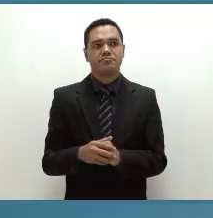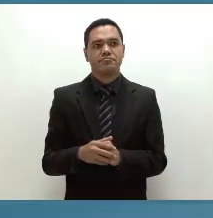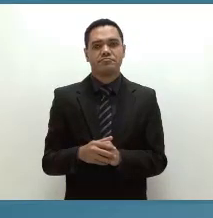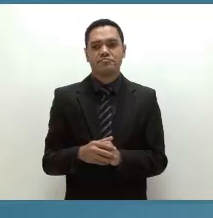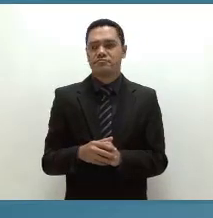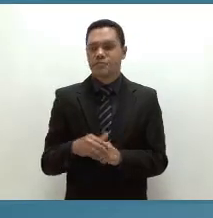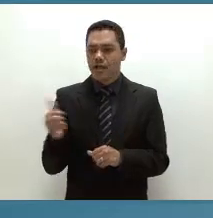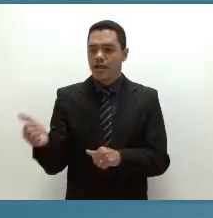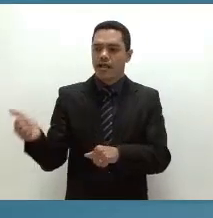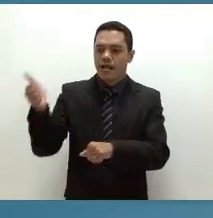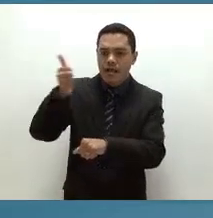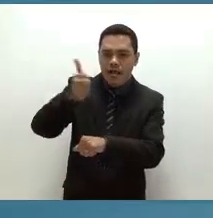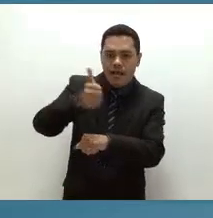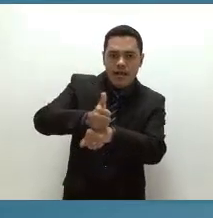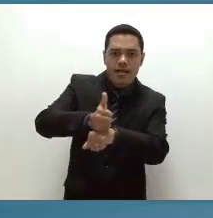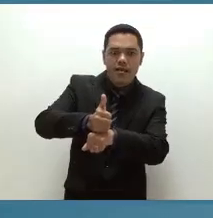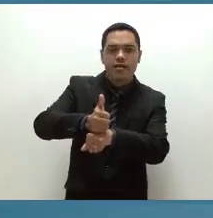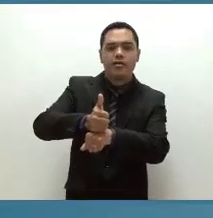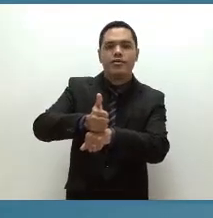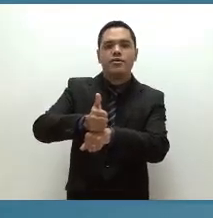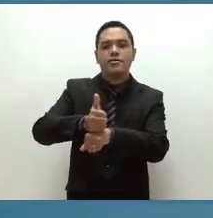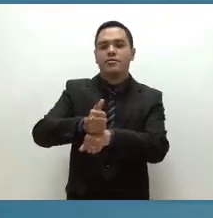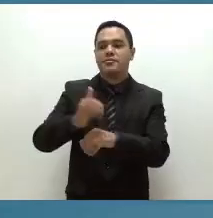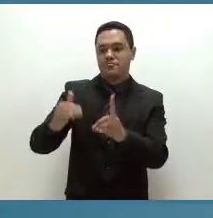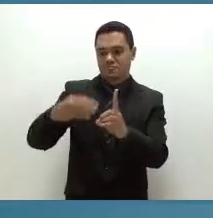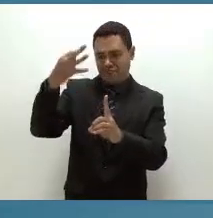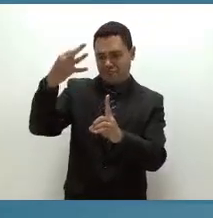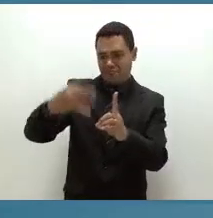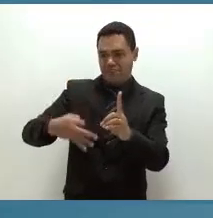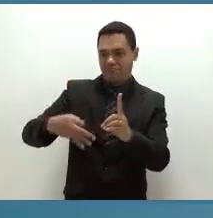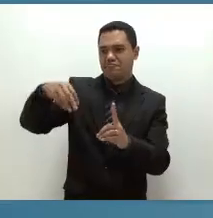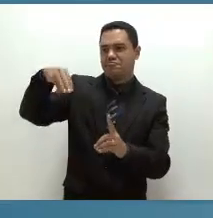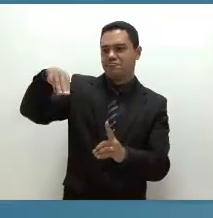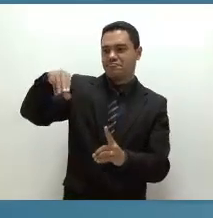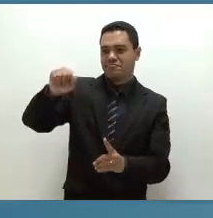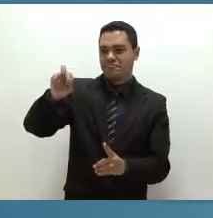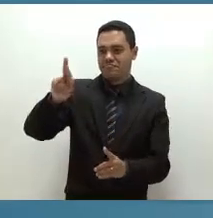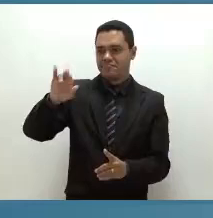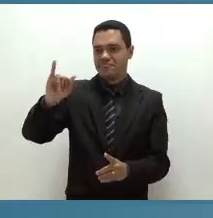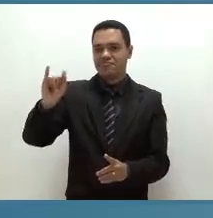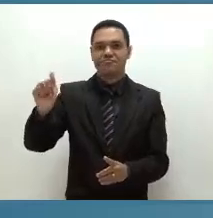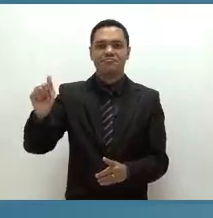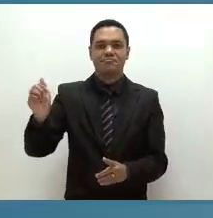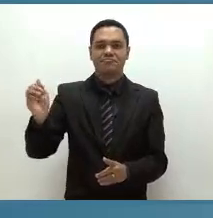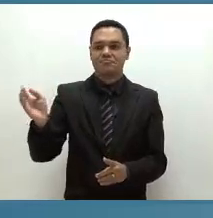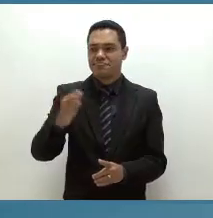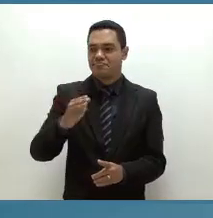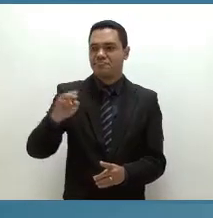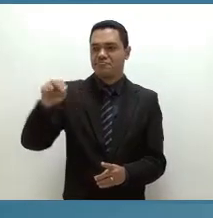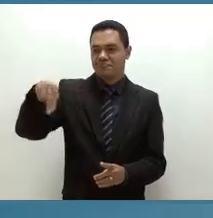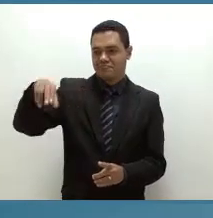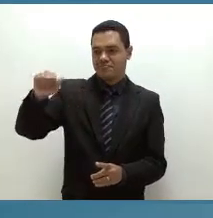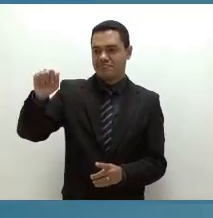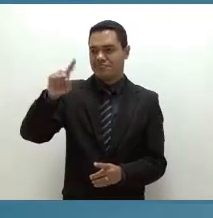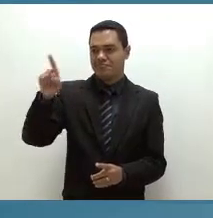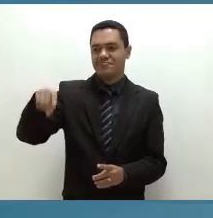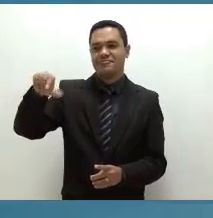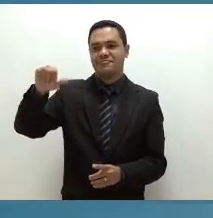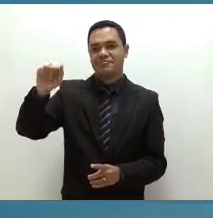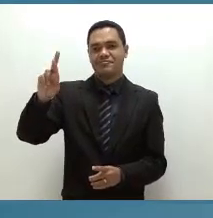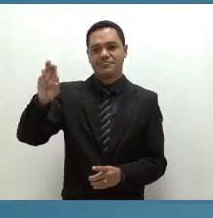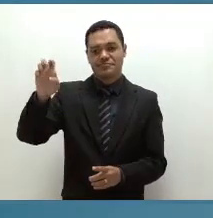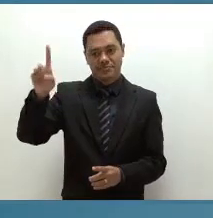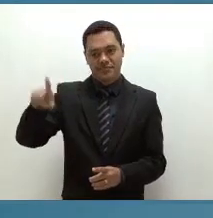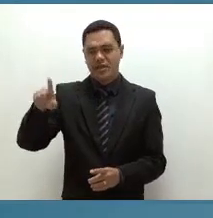eleita a desembargadora Maria de Nazaré Silva Gouveia dos Santos por aclamação ao cargo de presidente